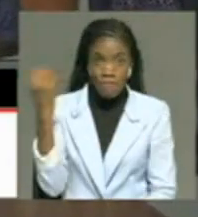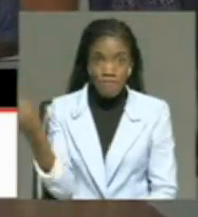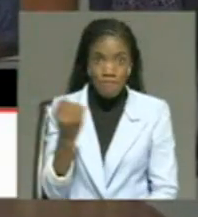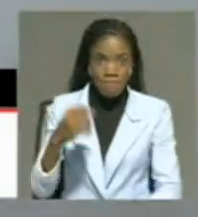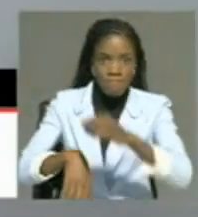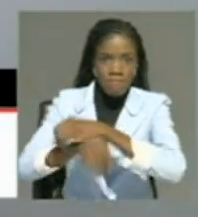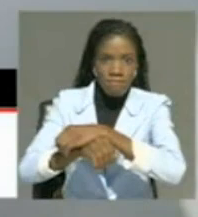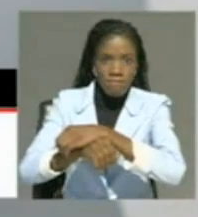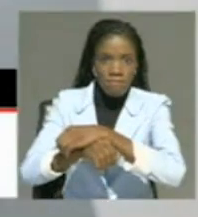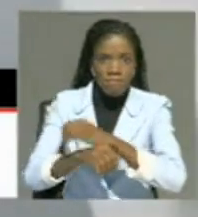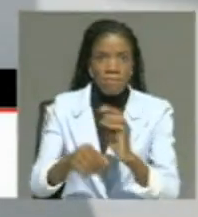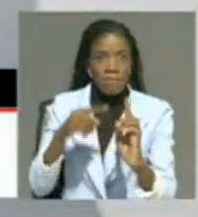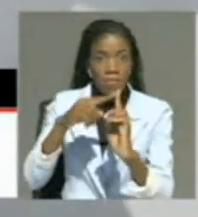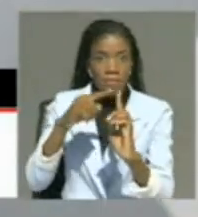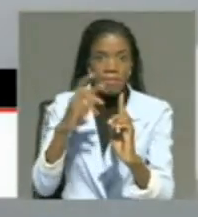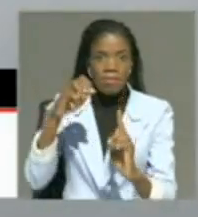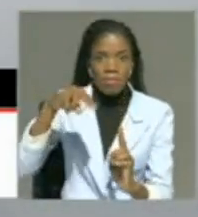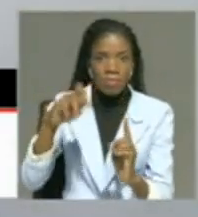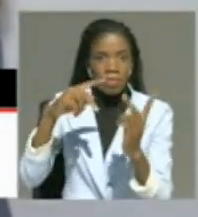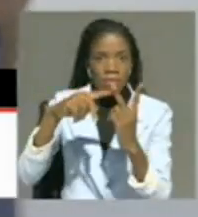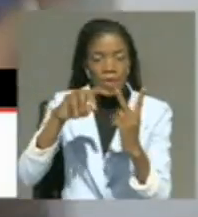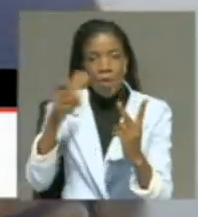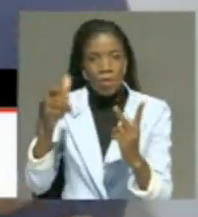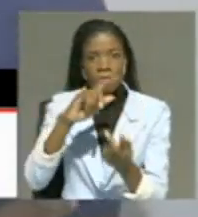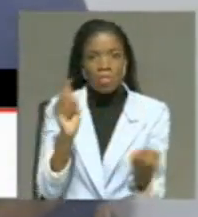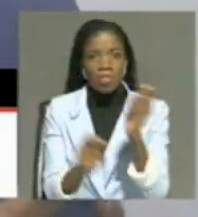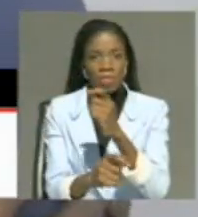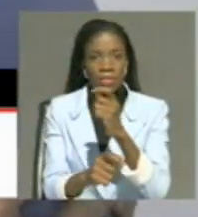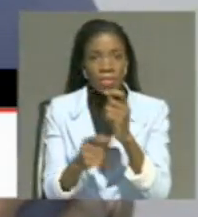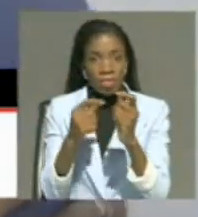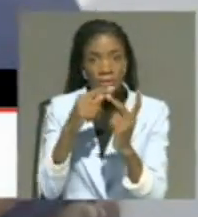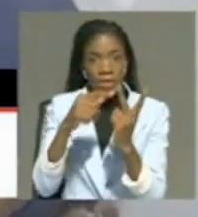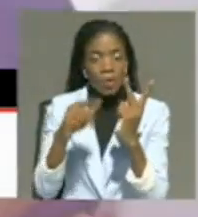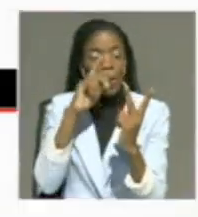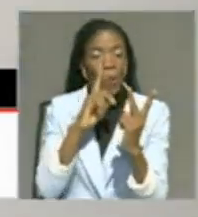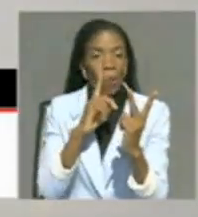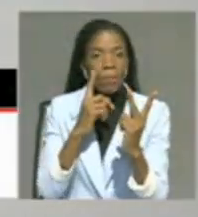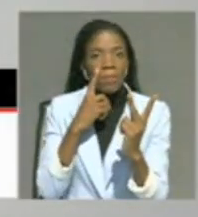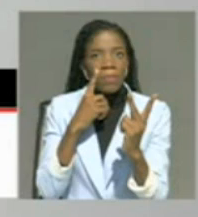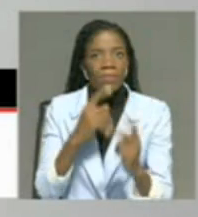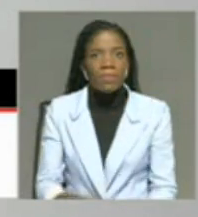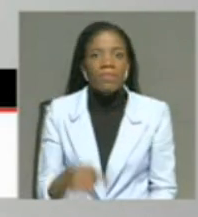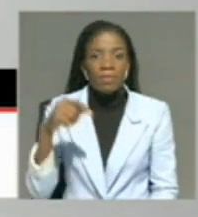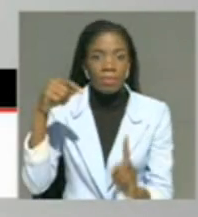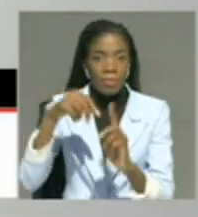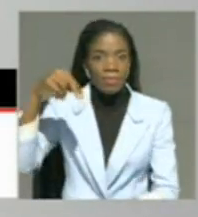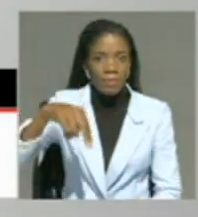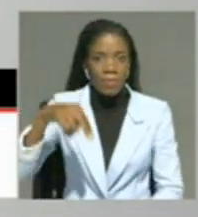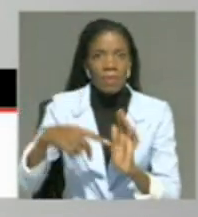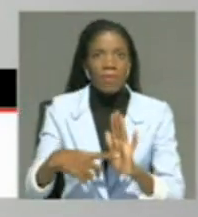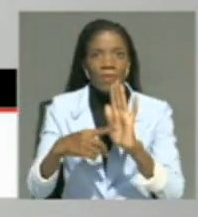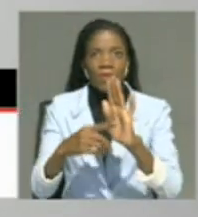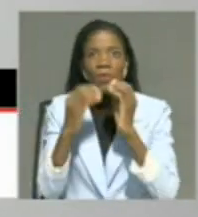nacional. Ana Paula Sacramento deu lugar à Palmira Barbosa. Eu preciso primeiro de